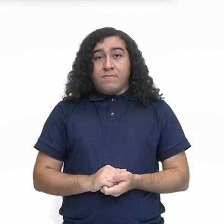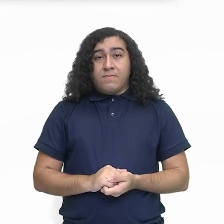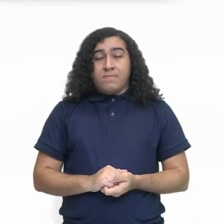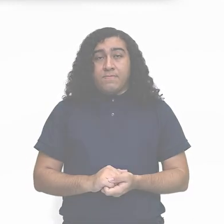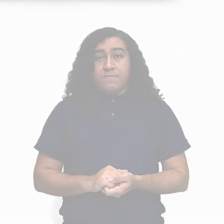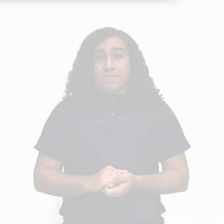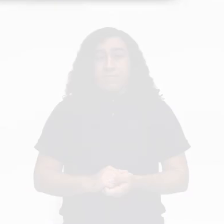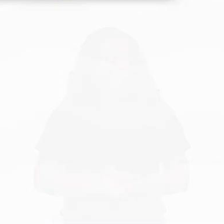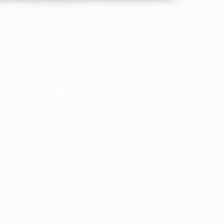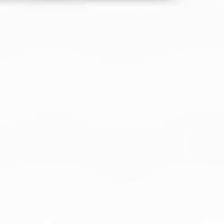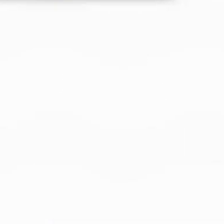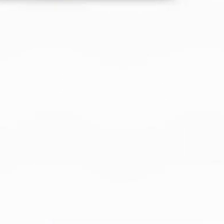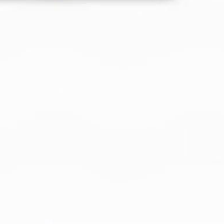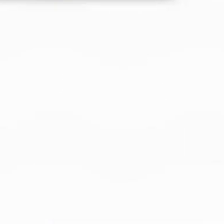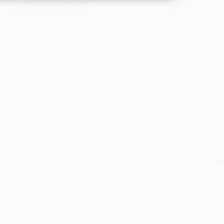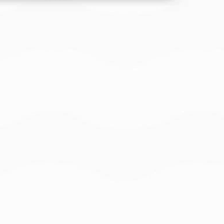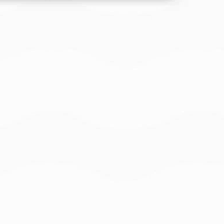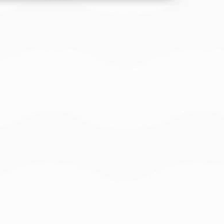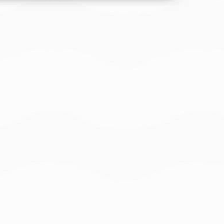outros